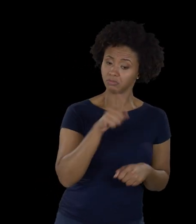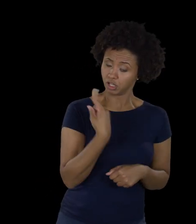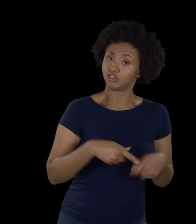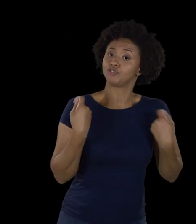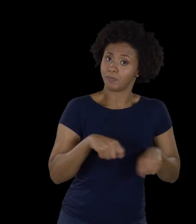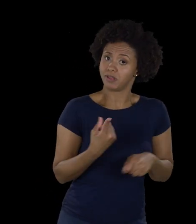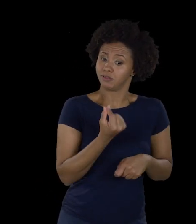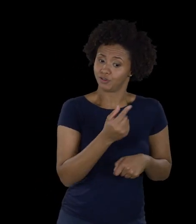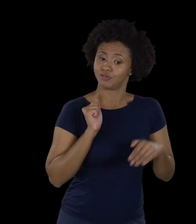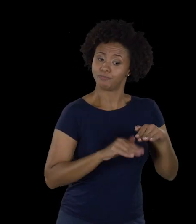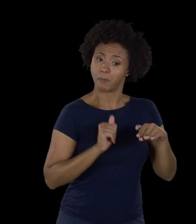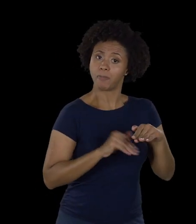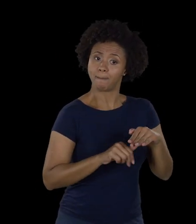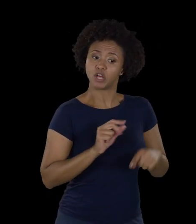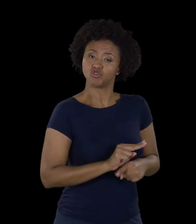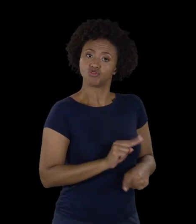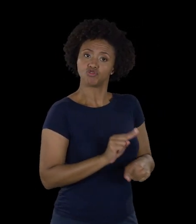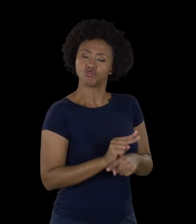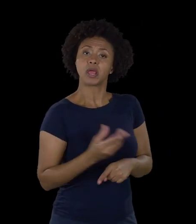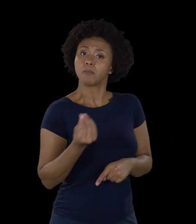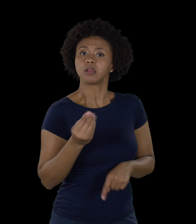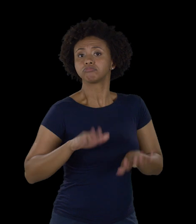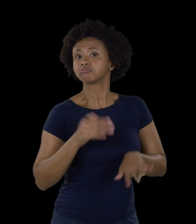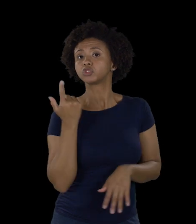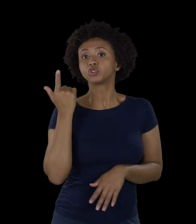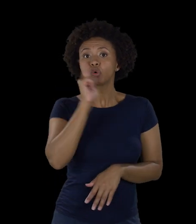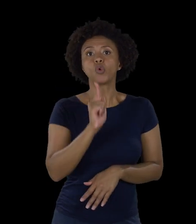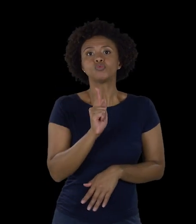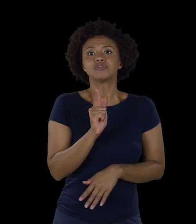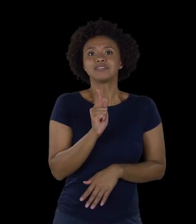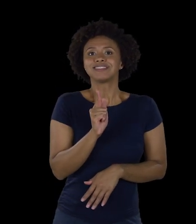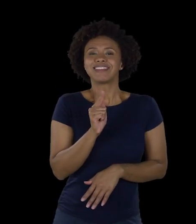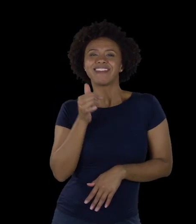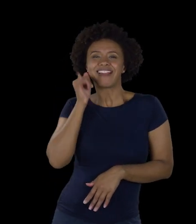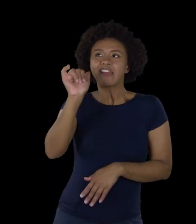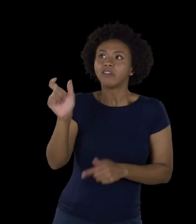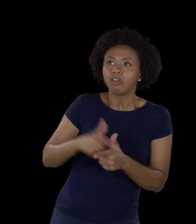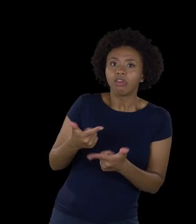para alcançar uma dependência e uma autonomia financeira, precisamos